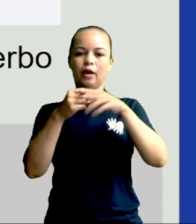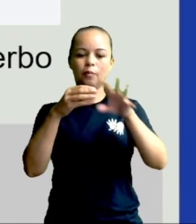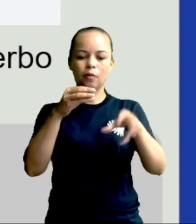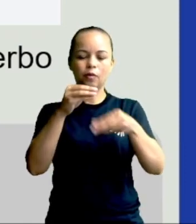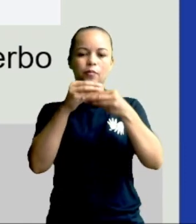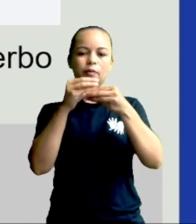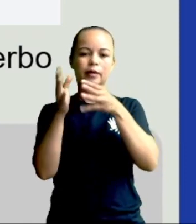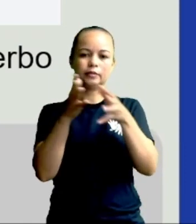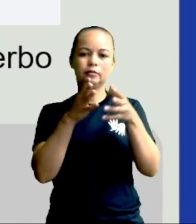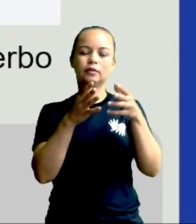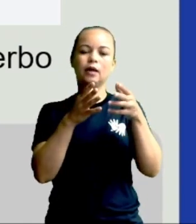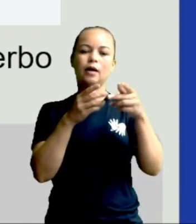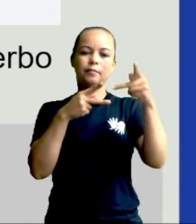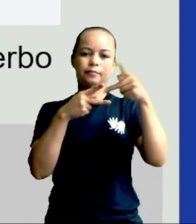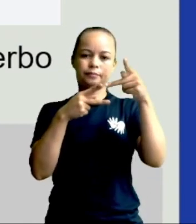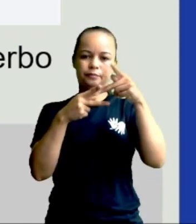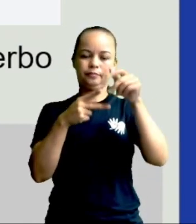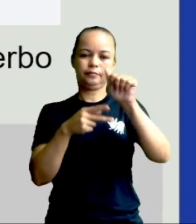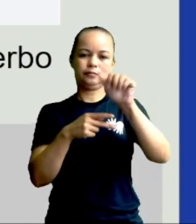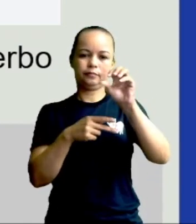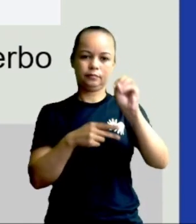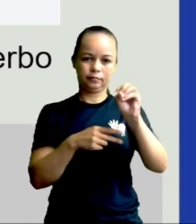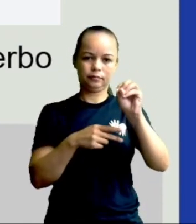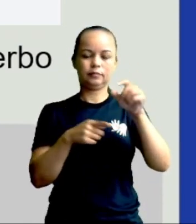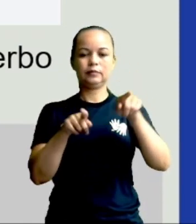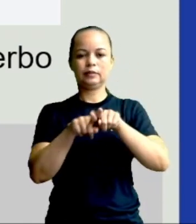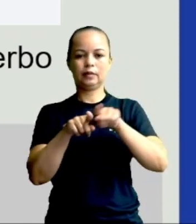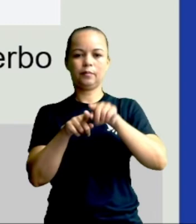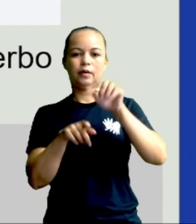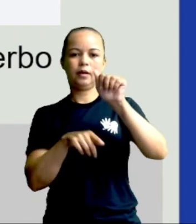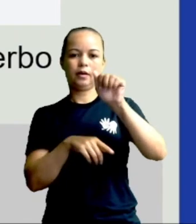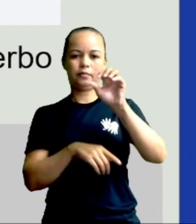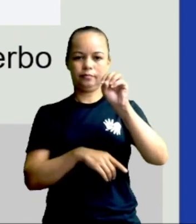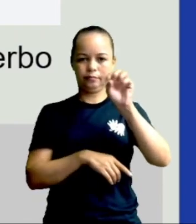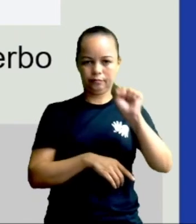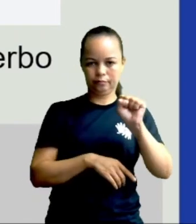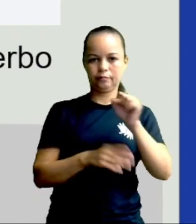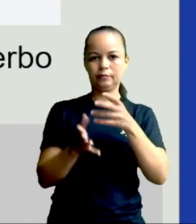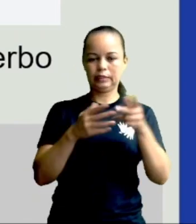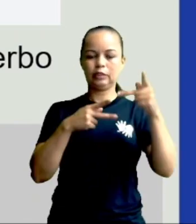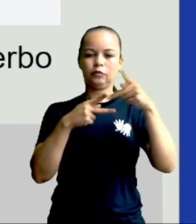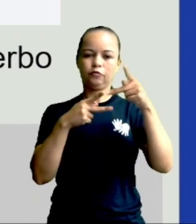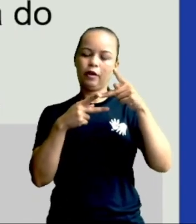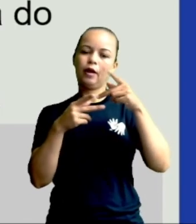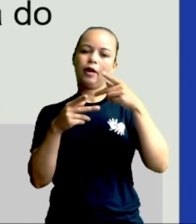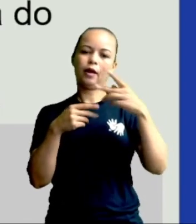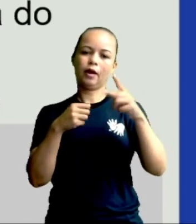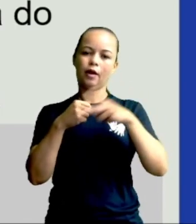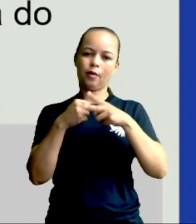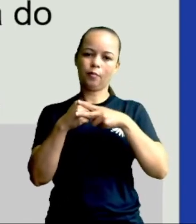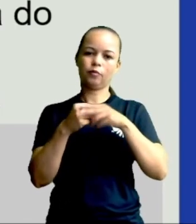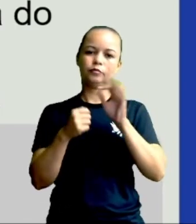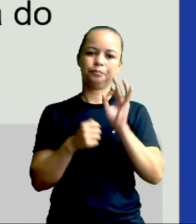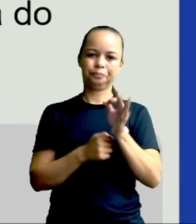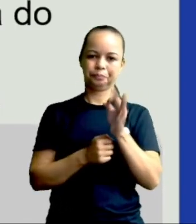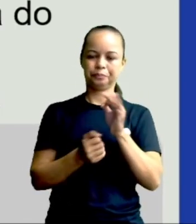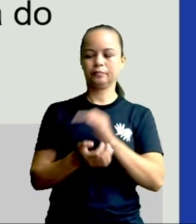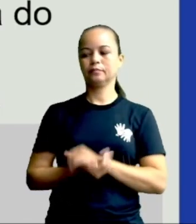e dá para posição aos então a regência do verbo está correta